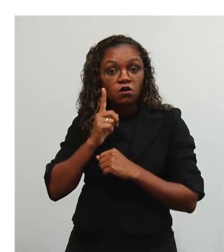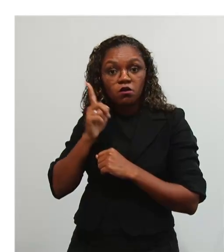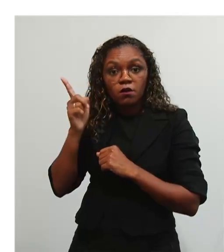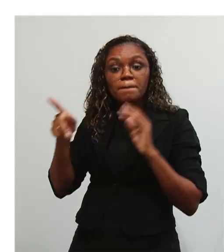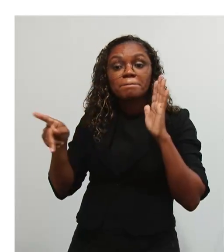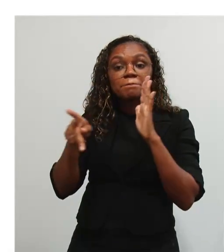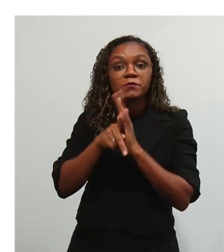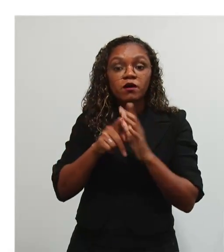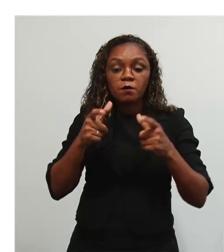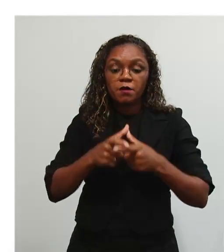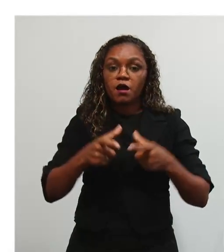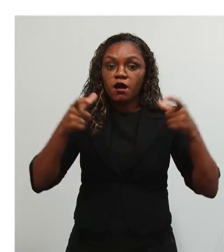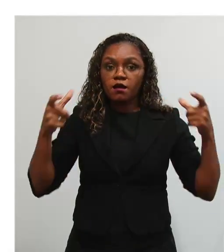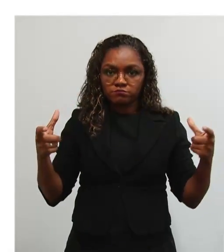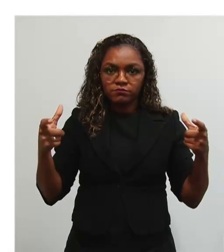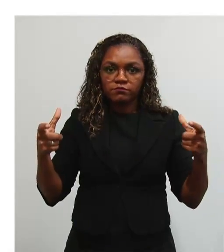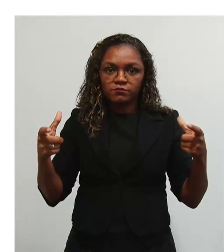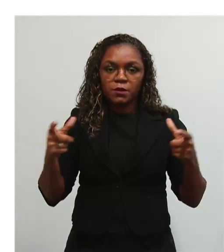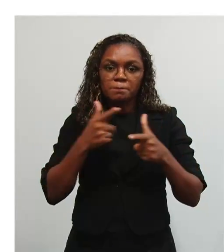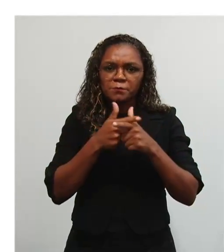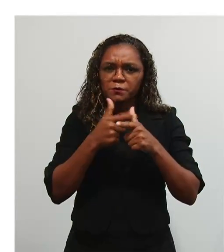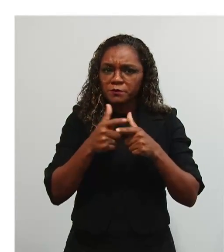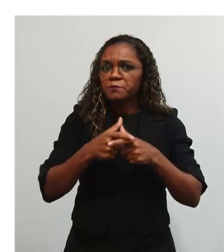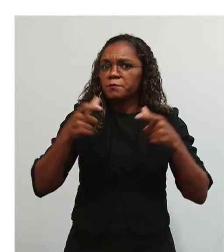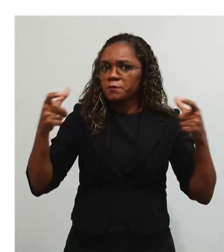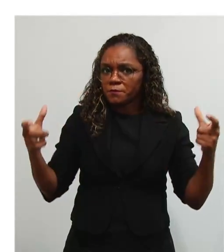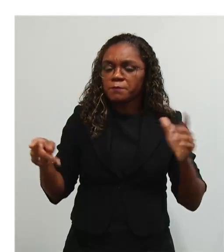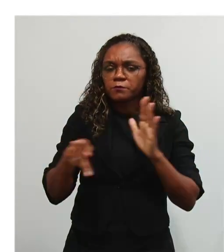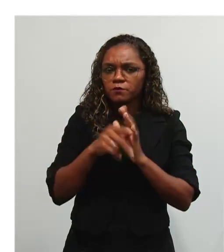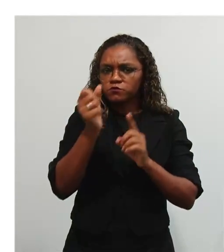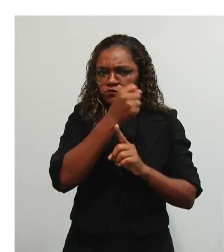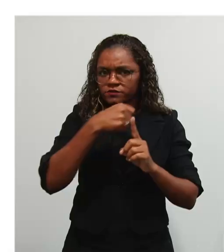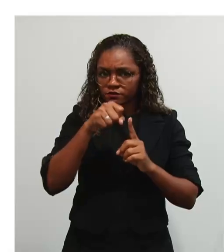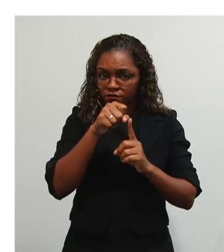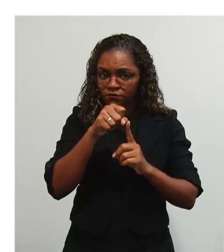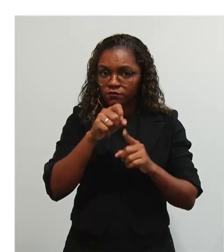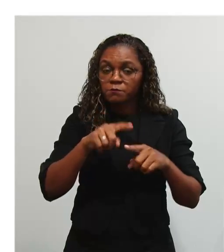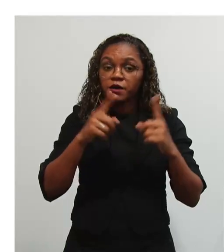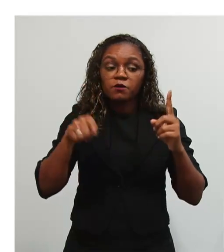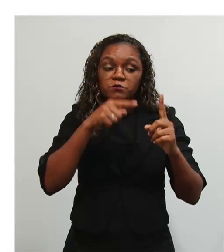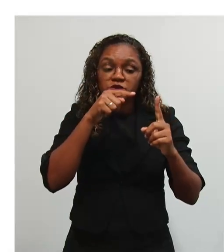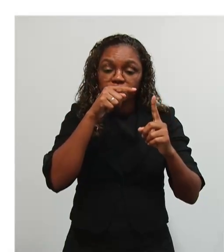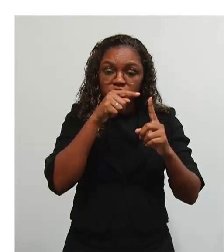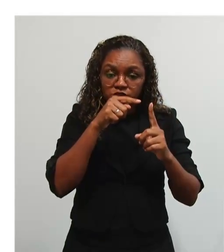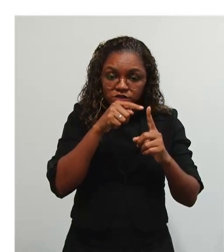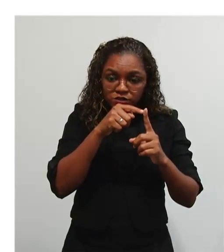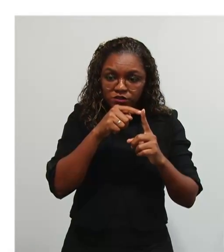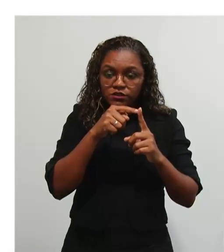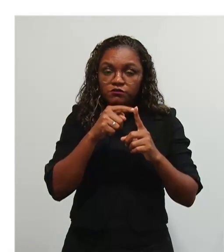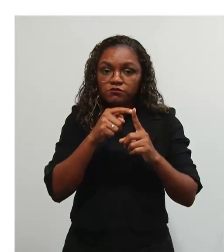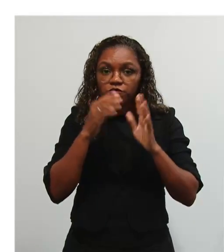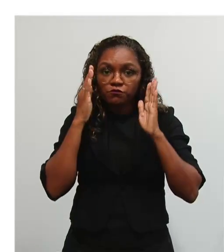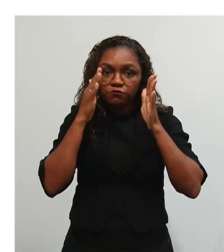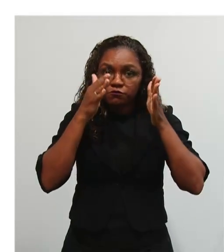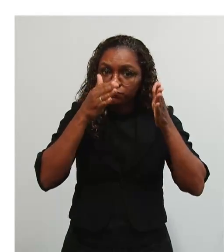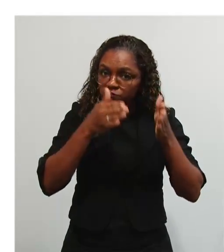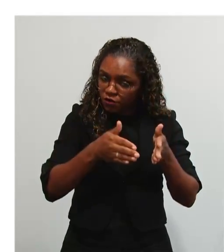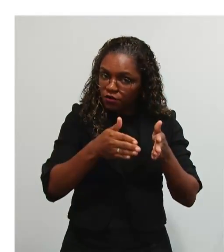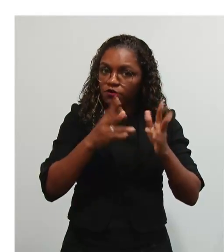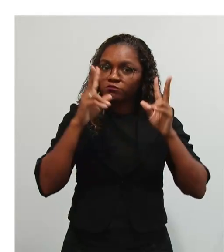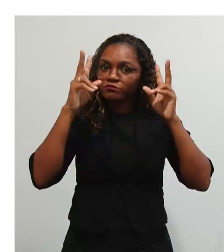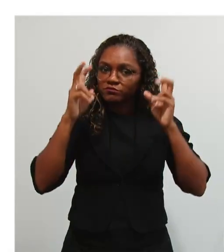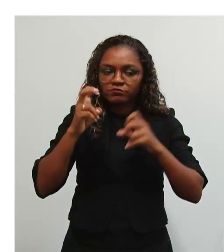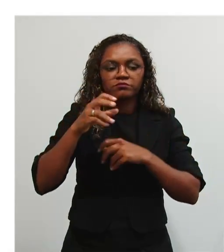Claro que isso pode ser, como a gente viu há pouco, com os objetivos já focado, né, numa